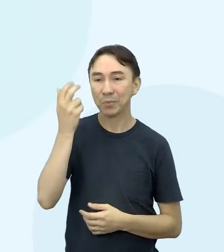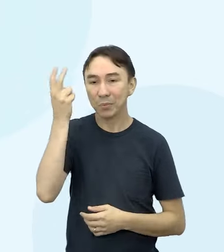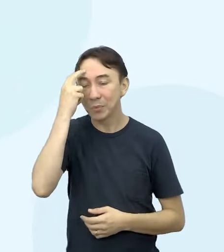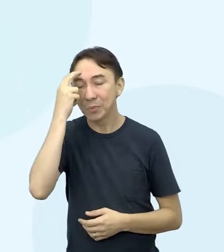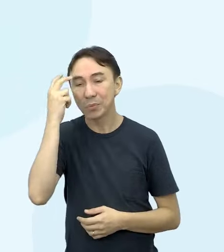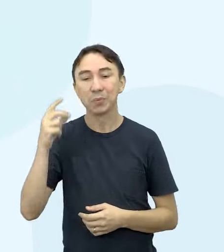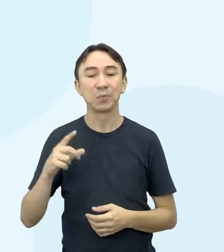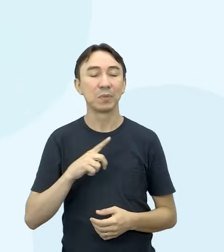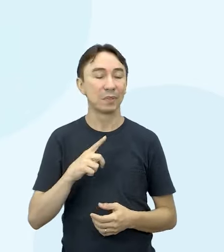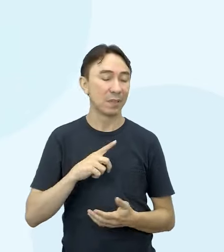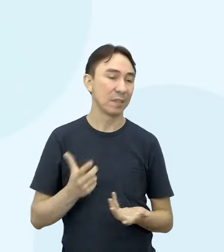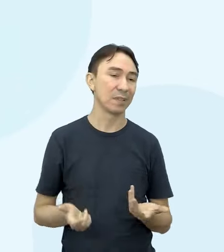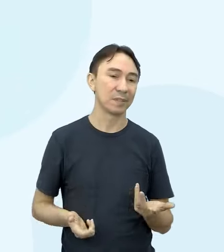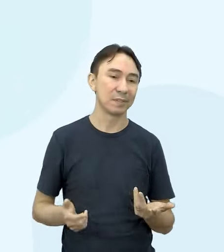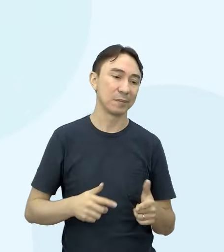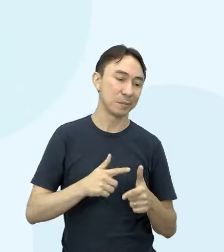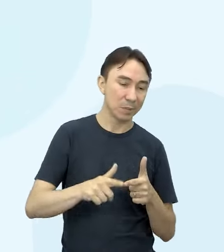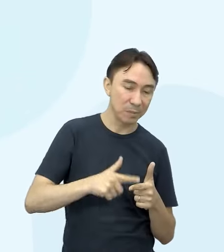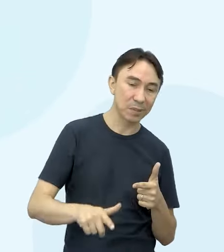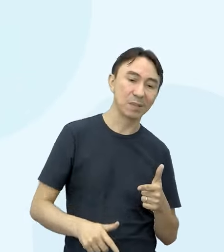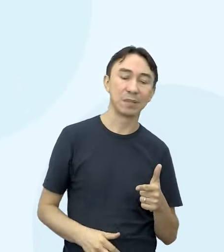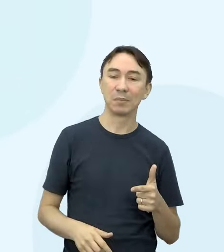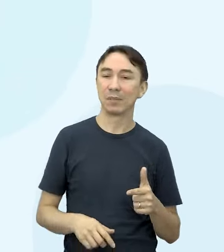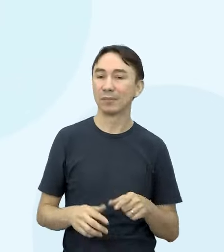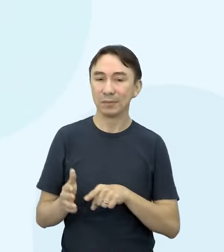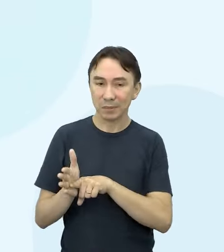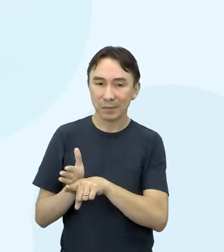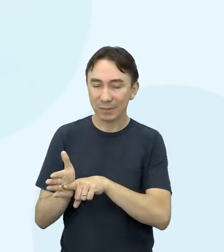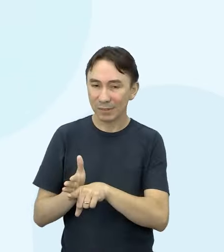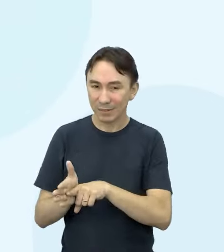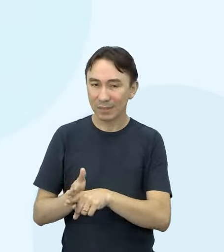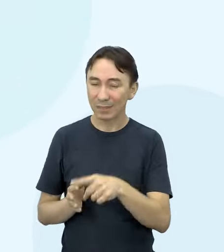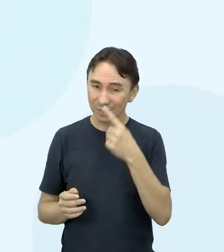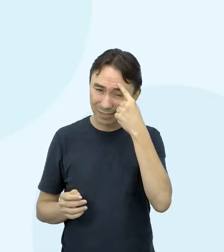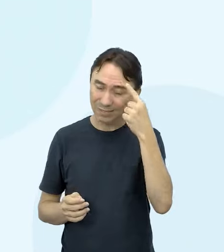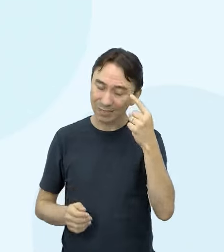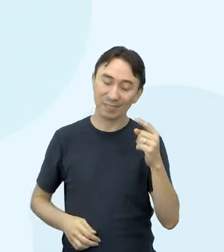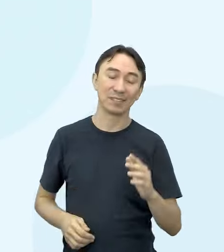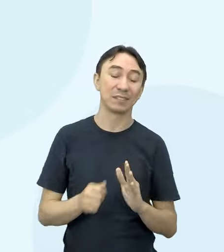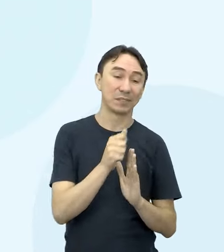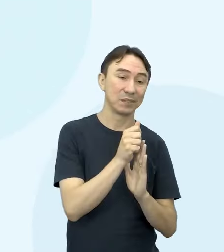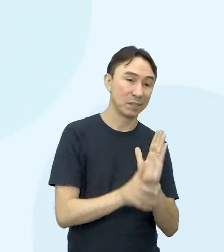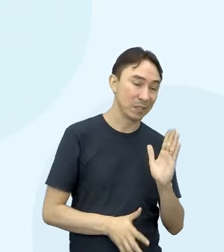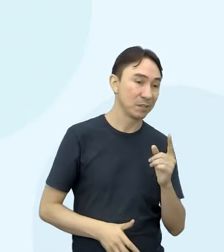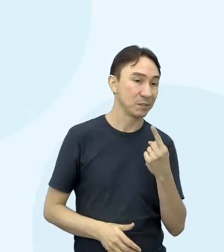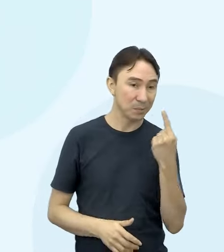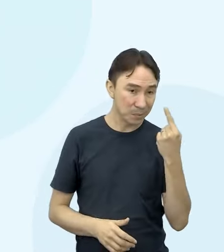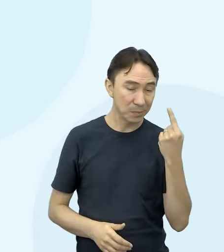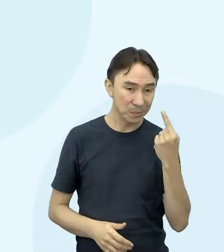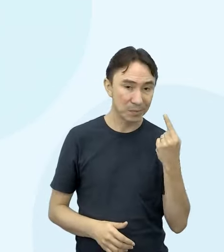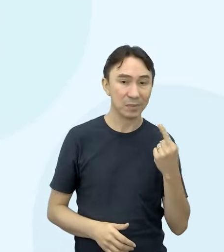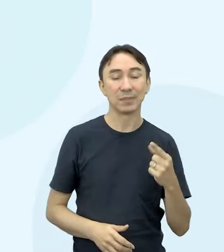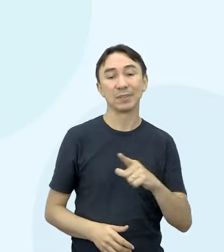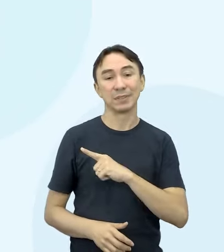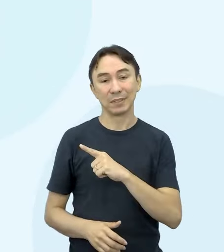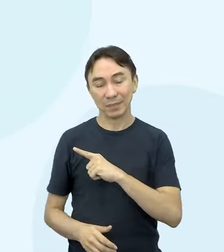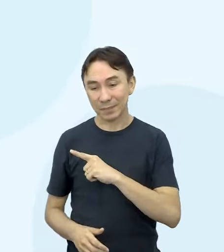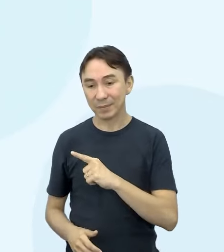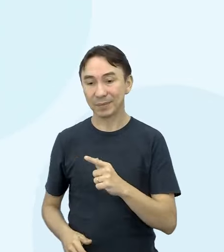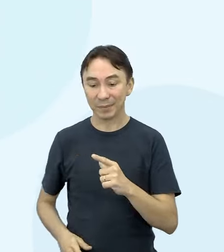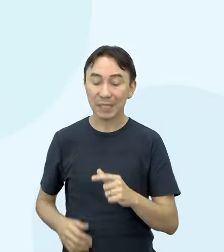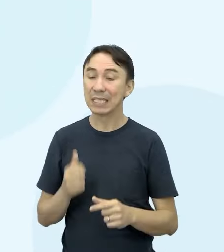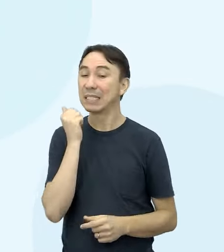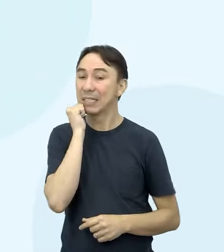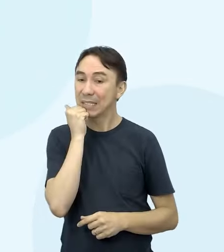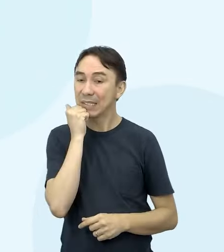de investigação, que aparece no componente 1, né? Que é tema da atividade 1. Ciência, tecnologia e ética,